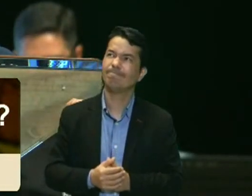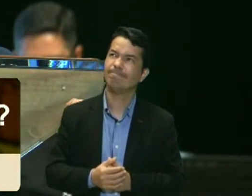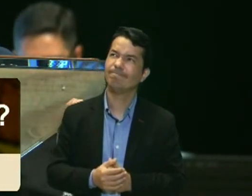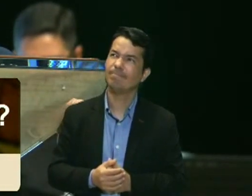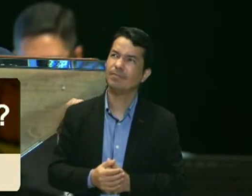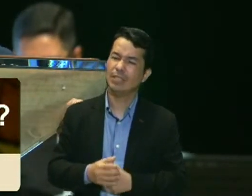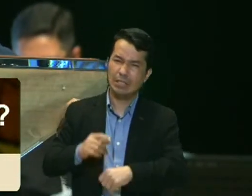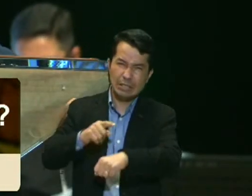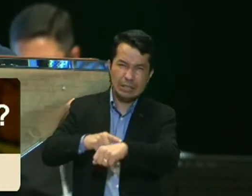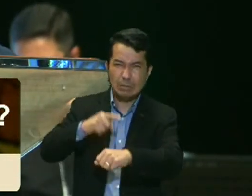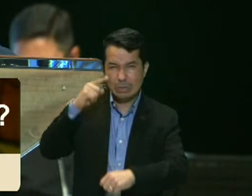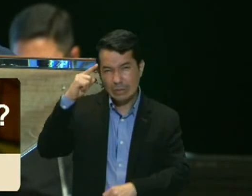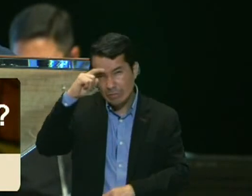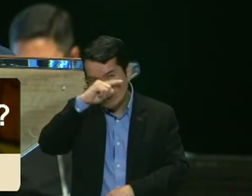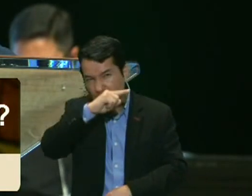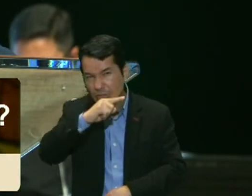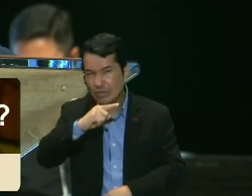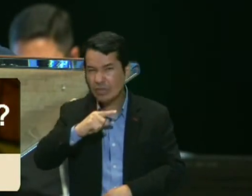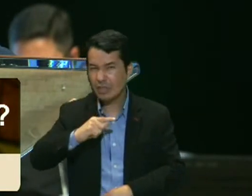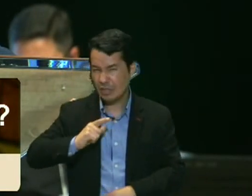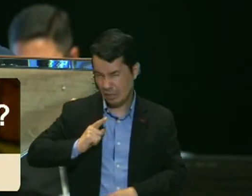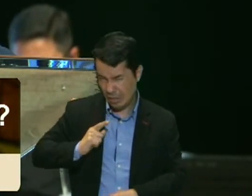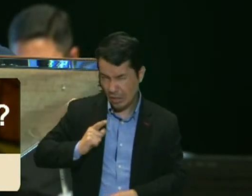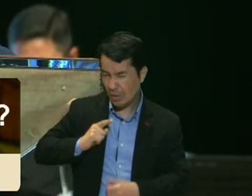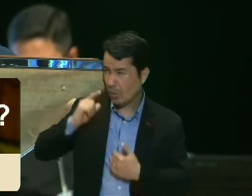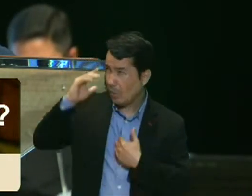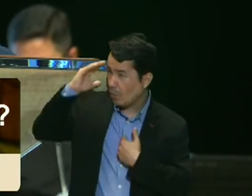difíceis que estamos passando.